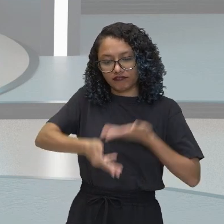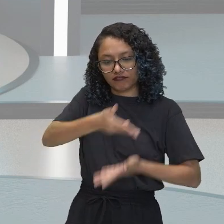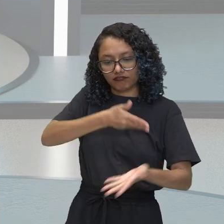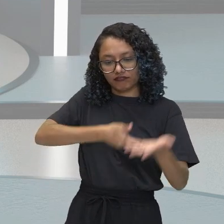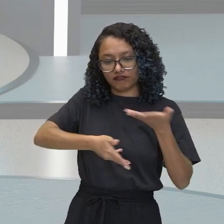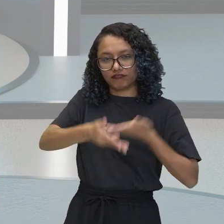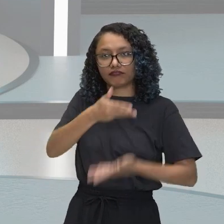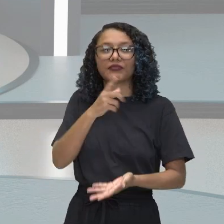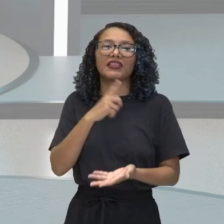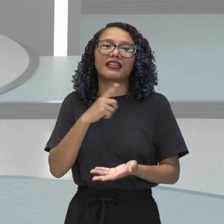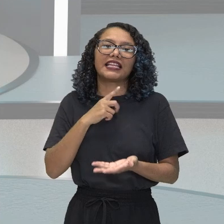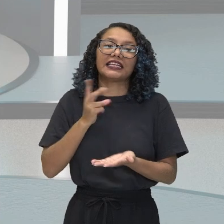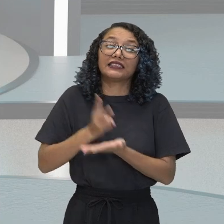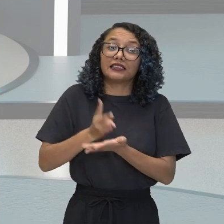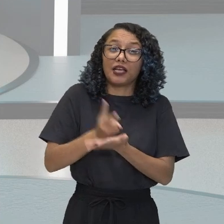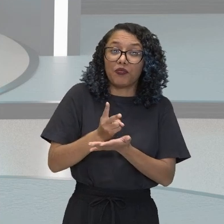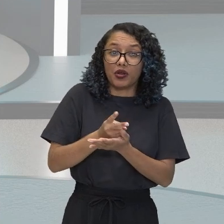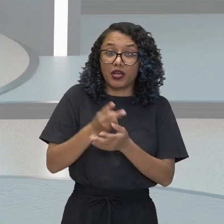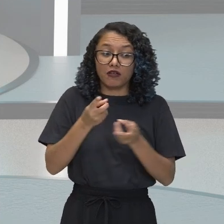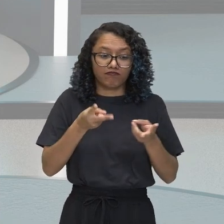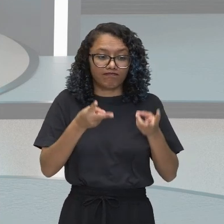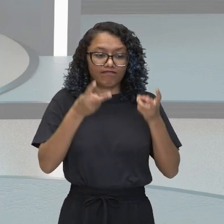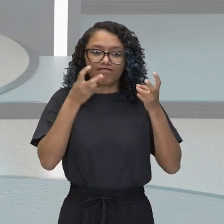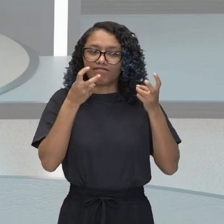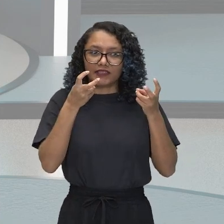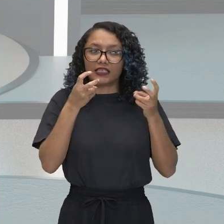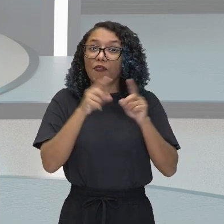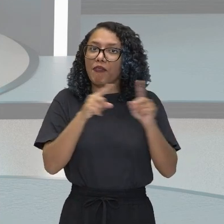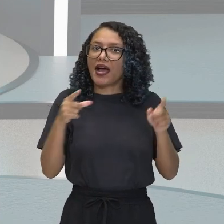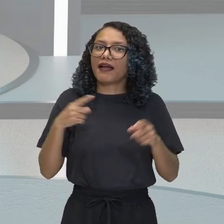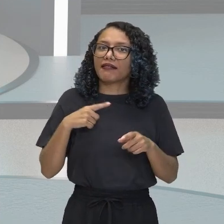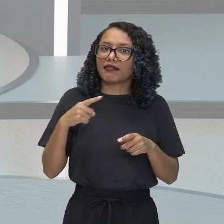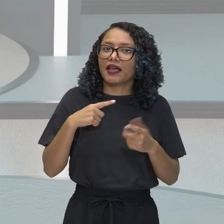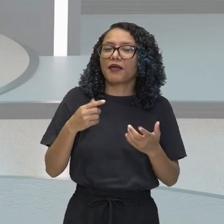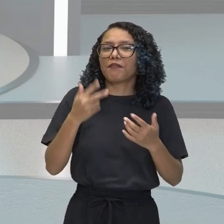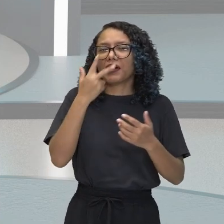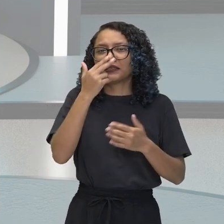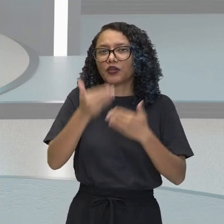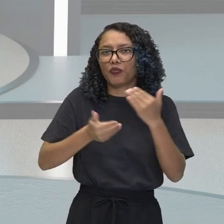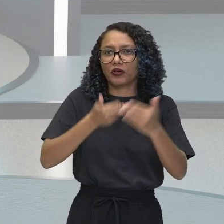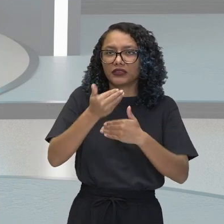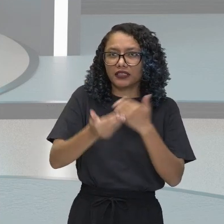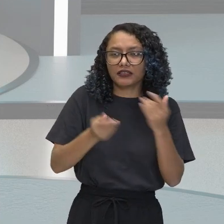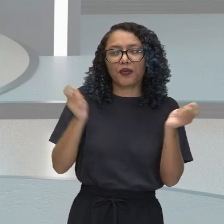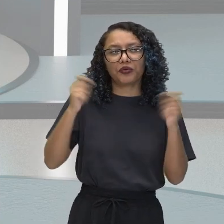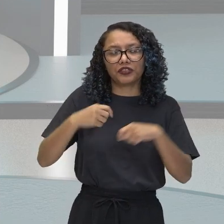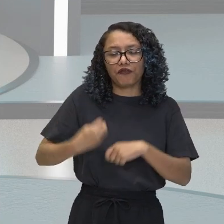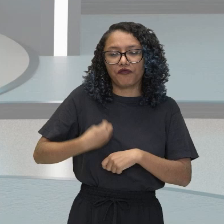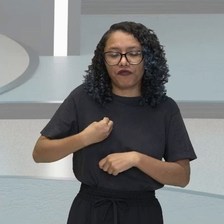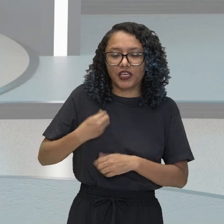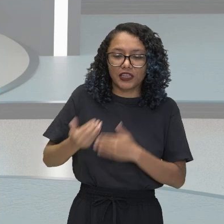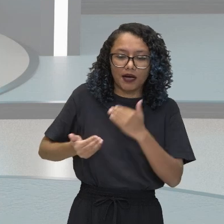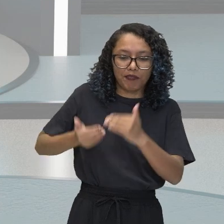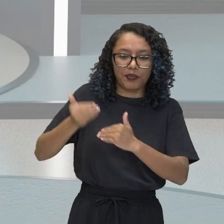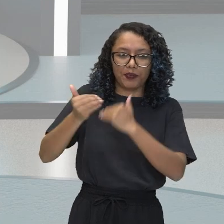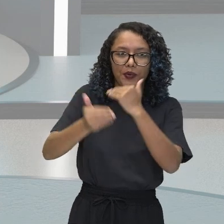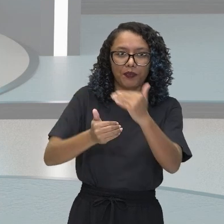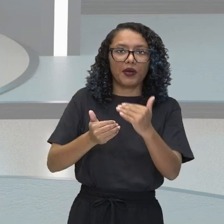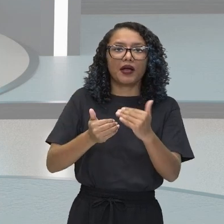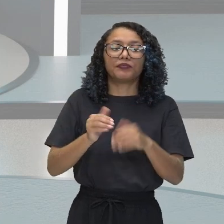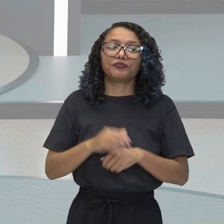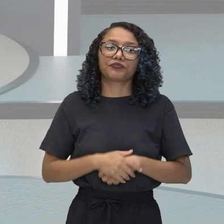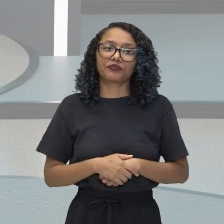É um processo que nos deixa vivos. Assim, o homem e o corpo são